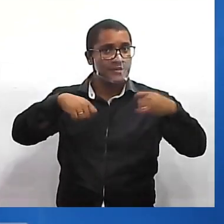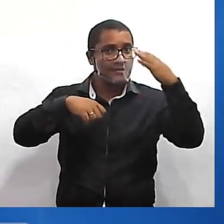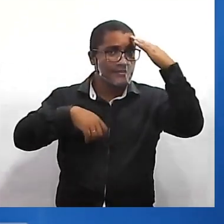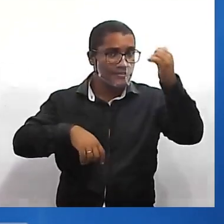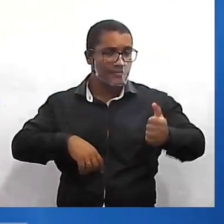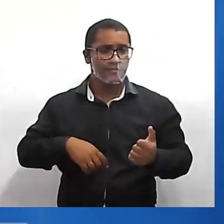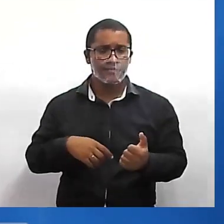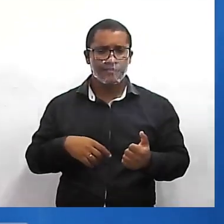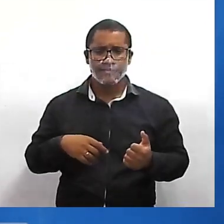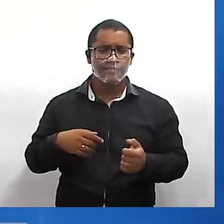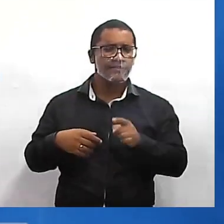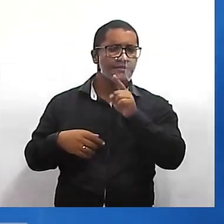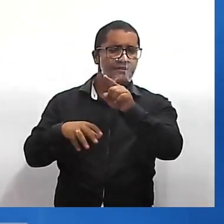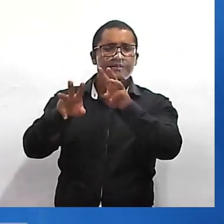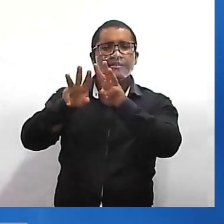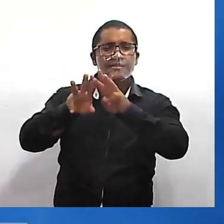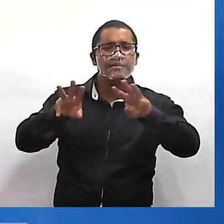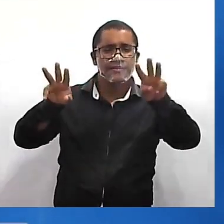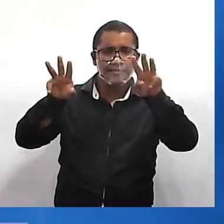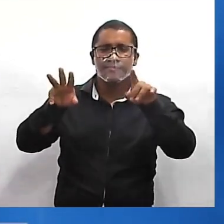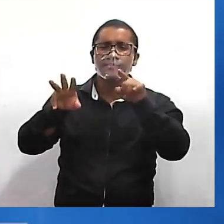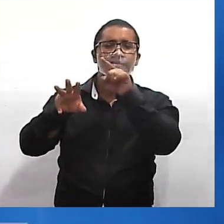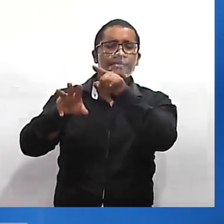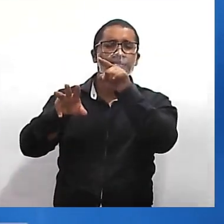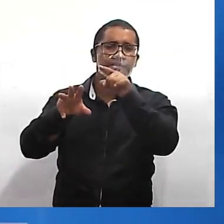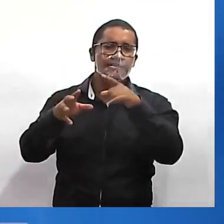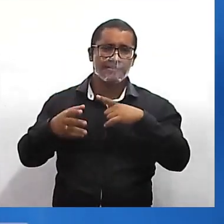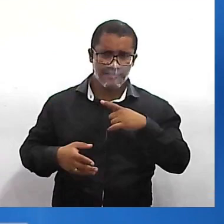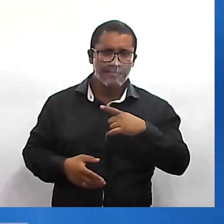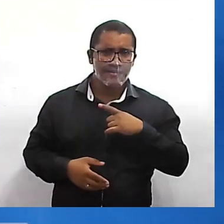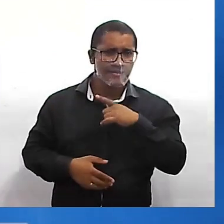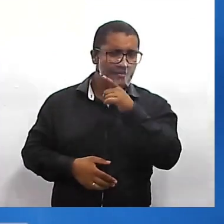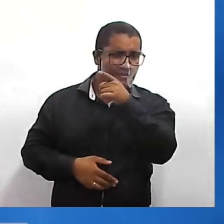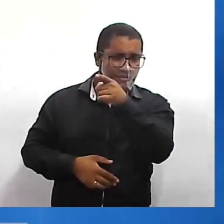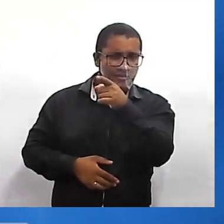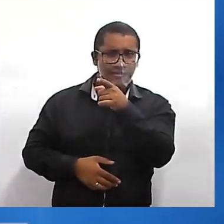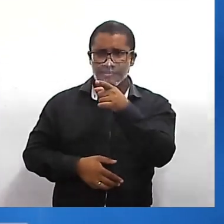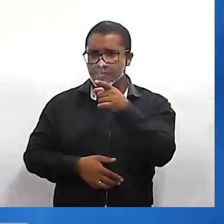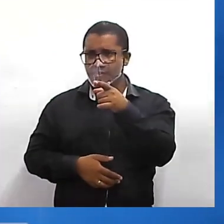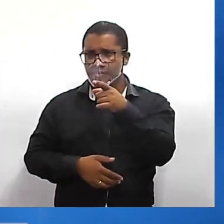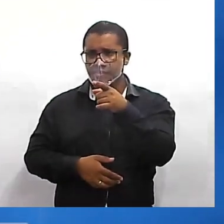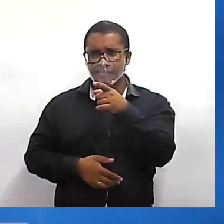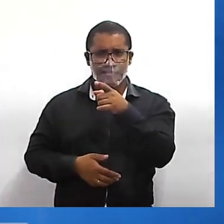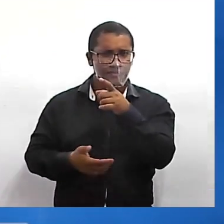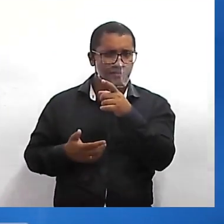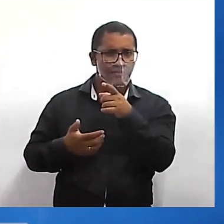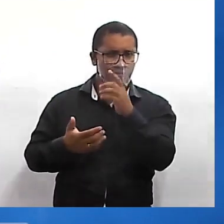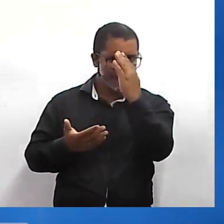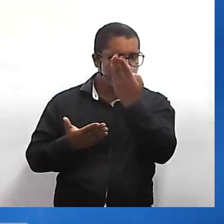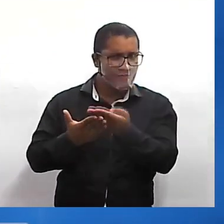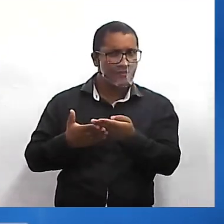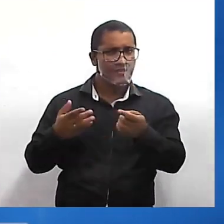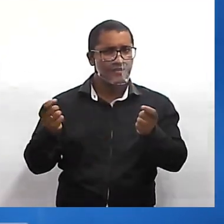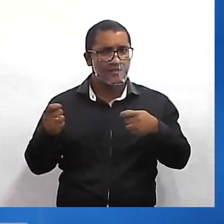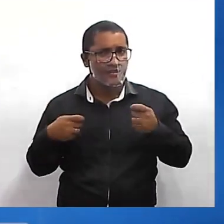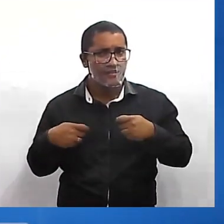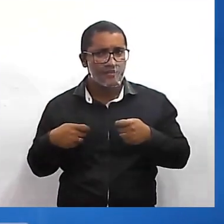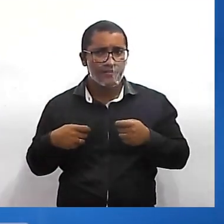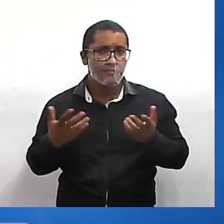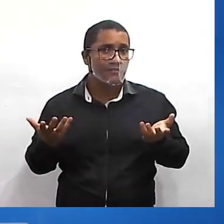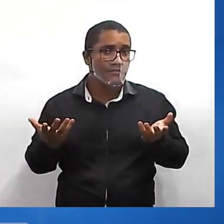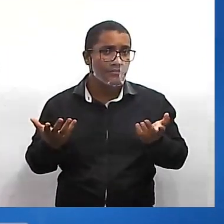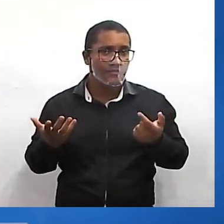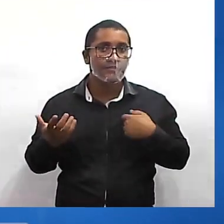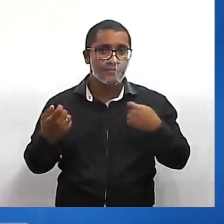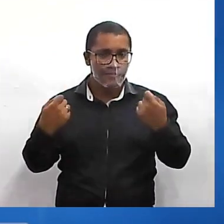também se aquele site que eu estou buscando aquela informação, será que aquele site ele é confiável? Né? Então, eu preciso ir